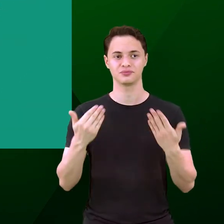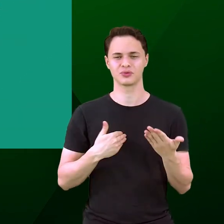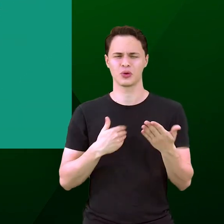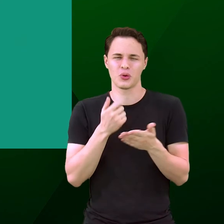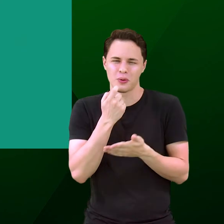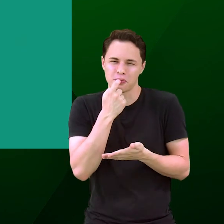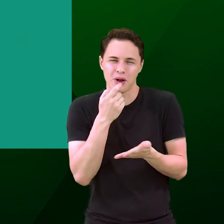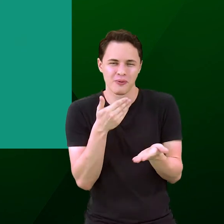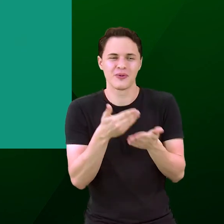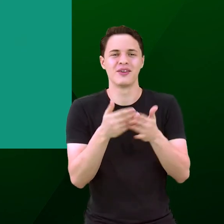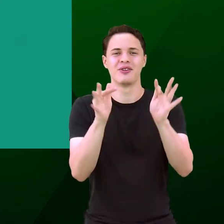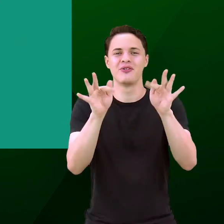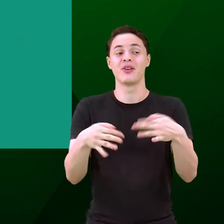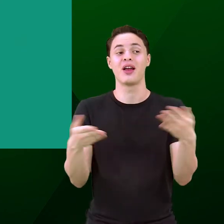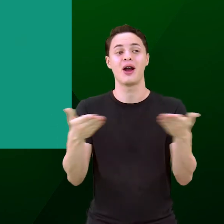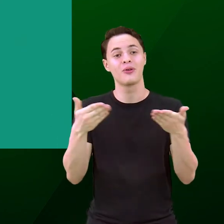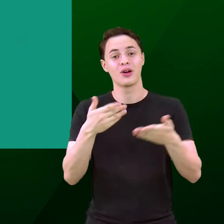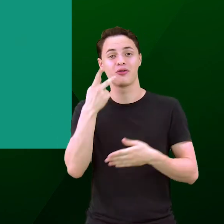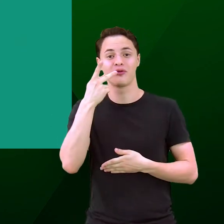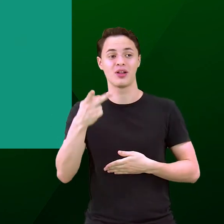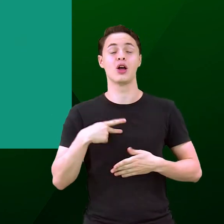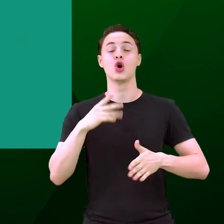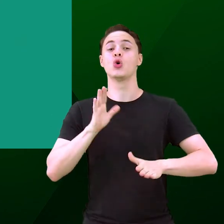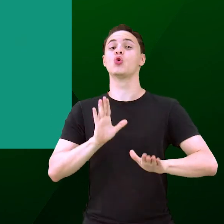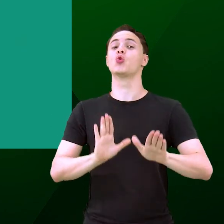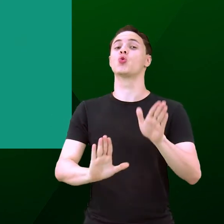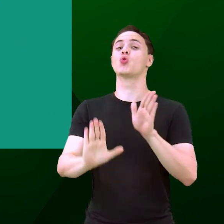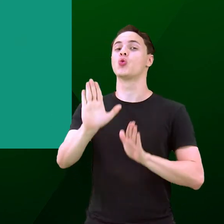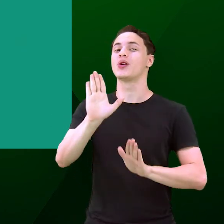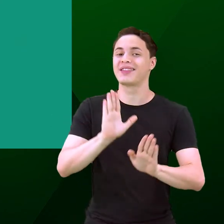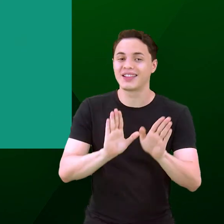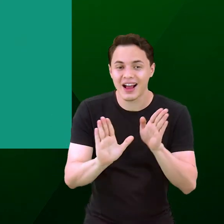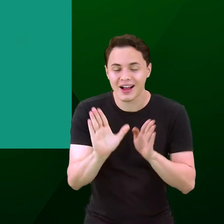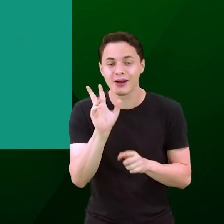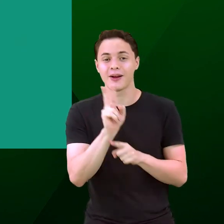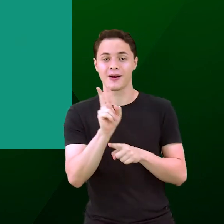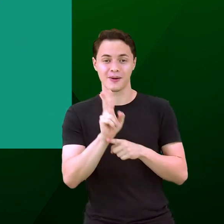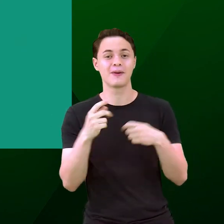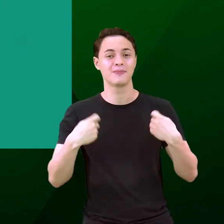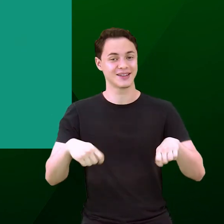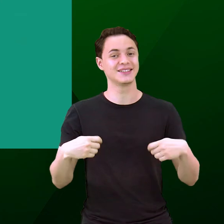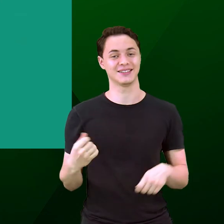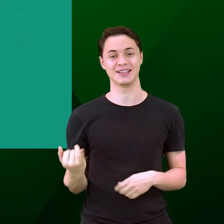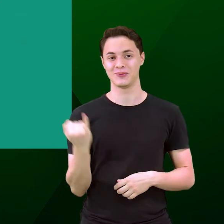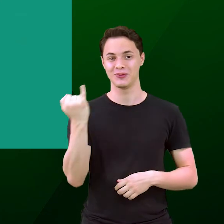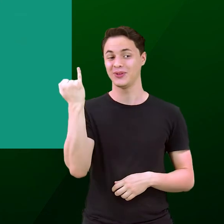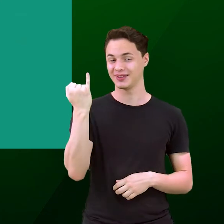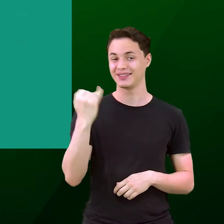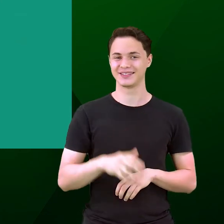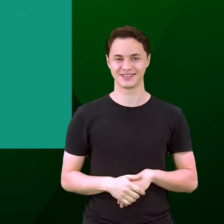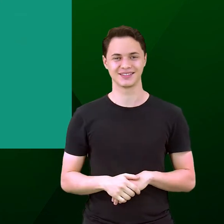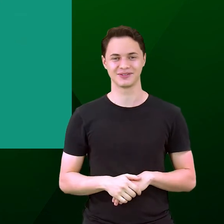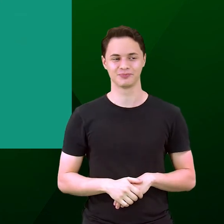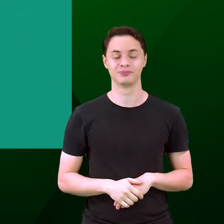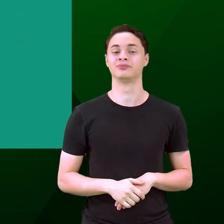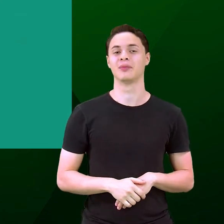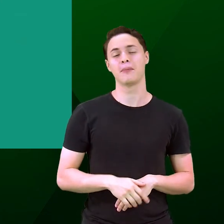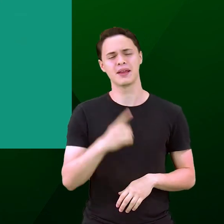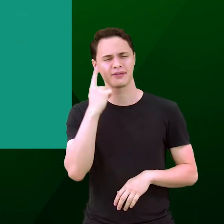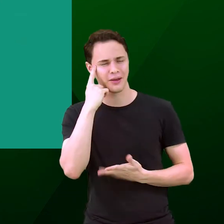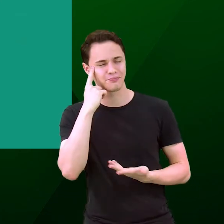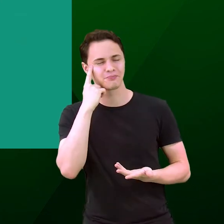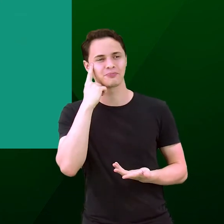aqui do outro lado, tá? Coloquei um treino com duas variações de frequência cardíaca